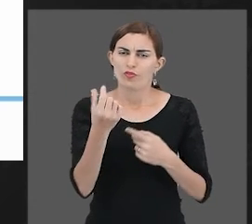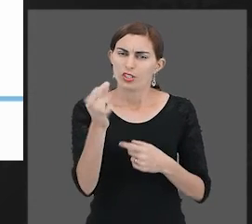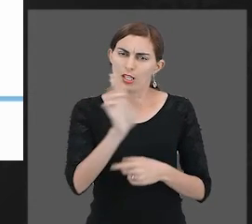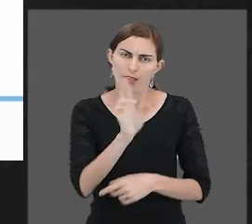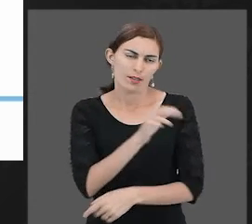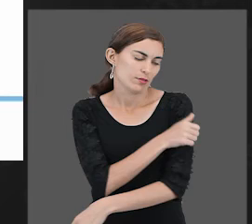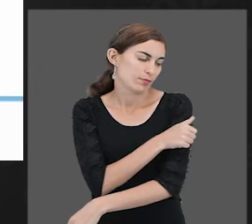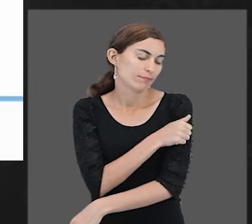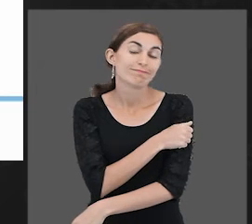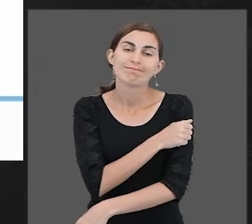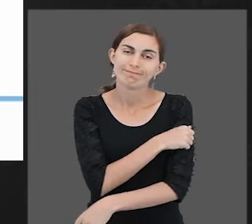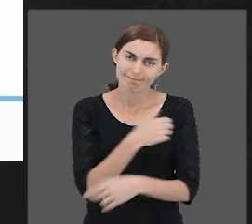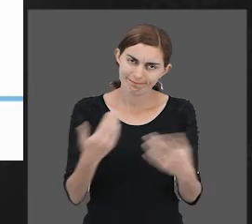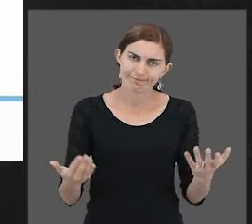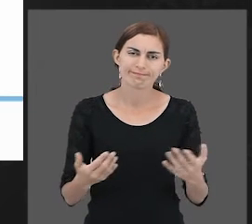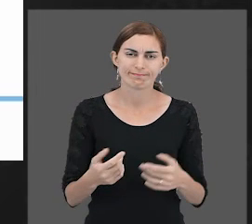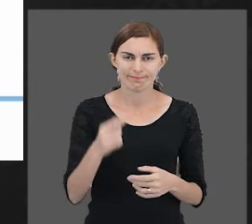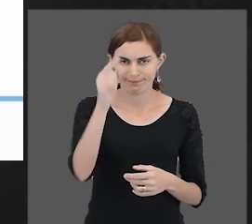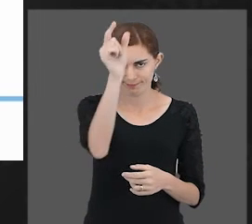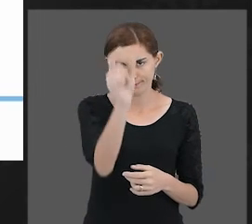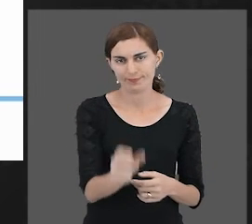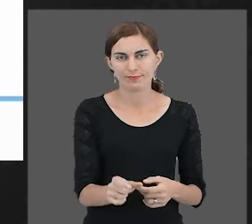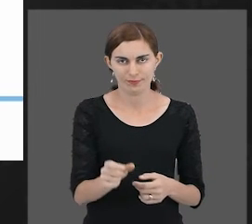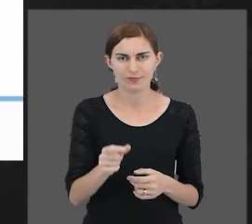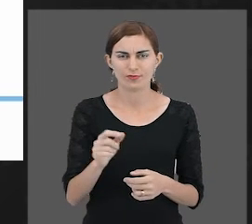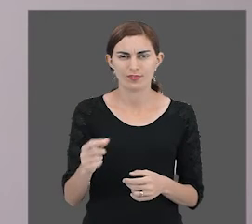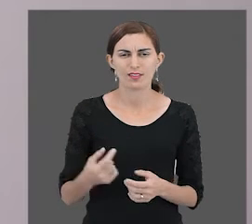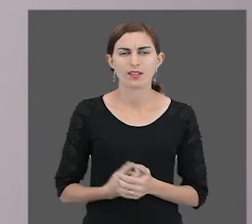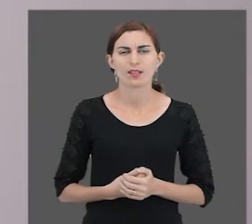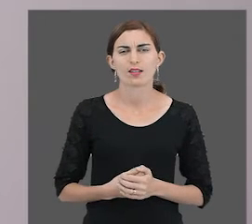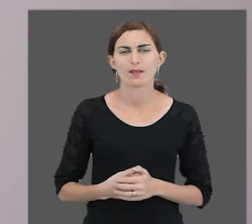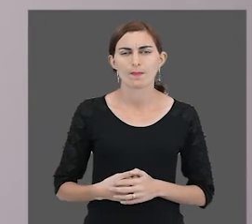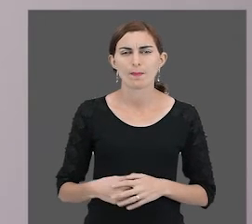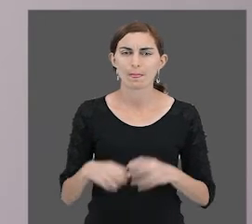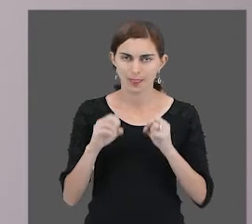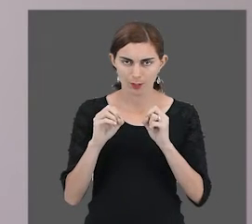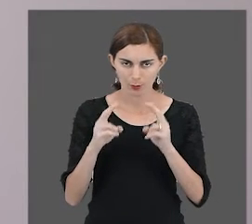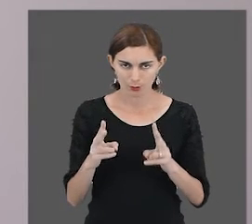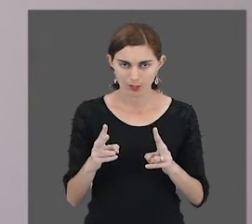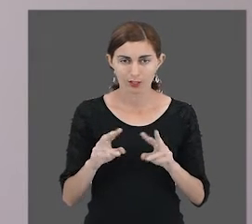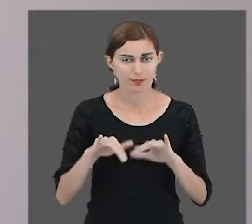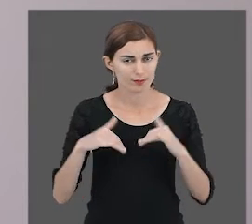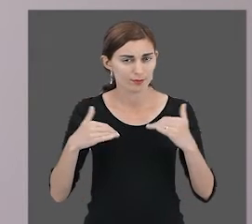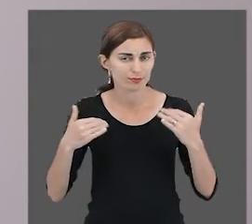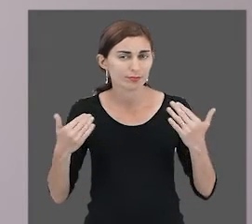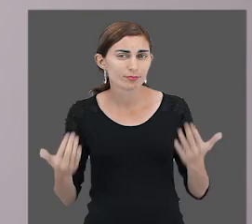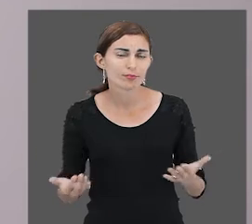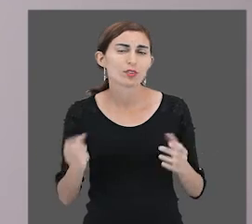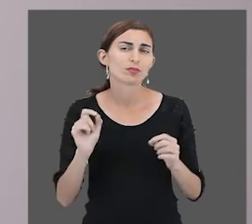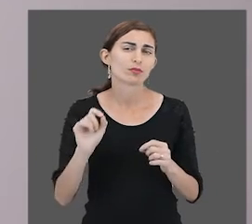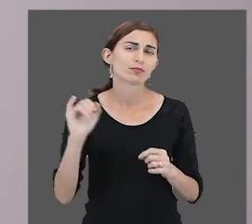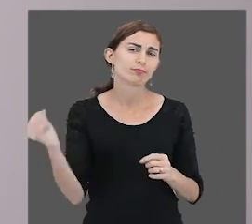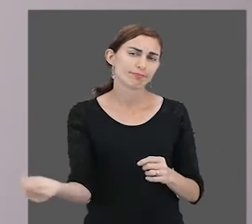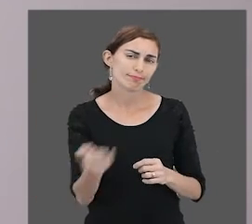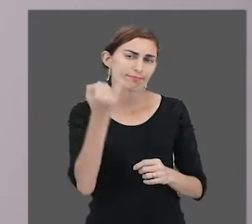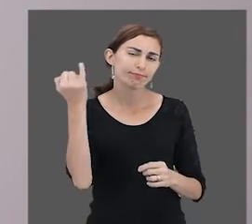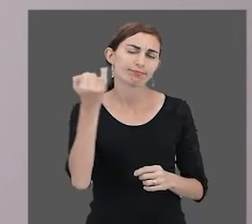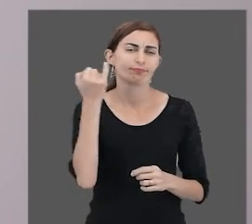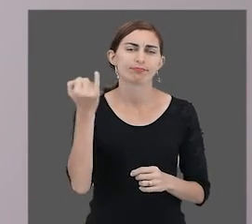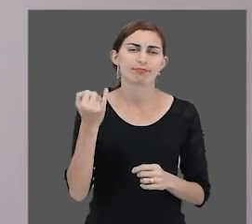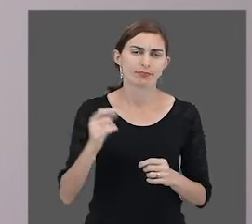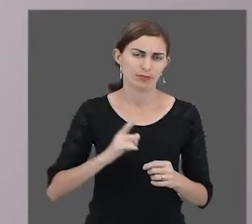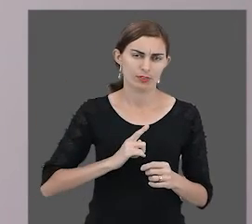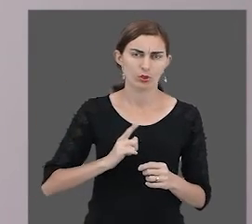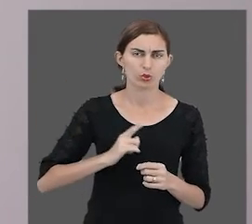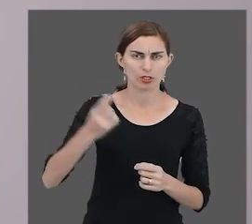aluno per capita, né, o valor per capita por aluno. Ok? Então, o que é importante ressaltar? Eu